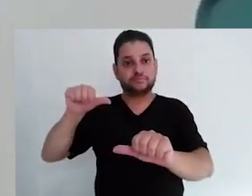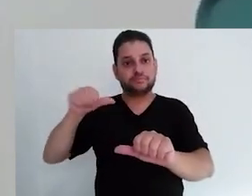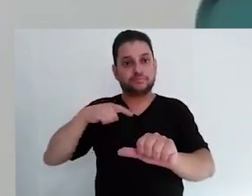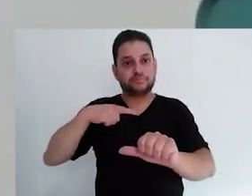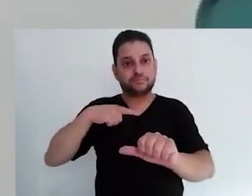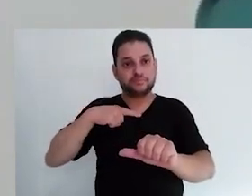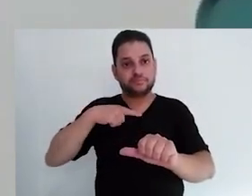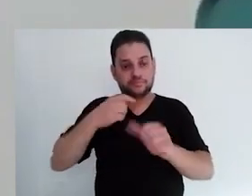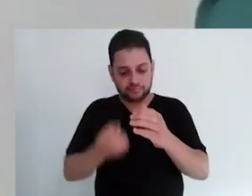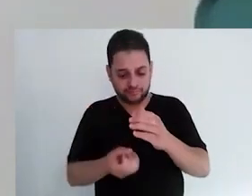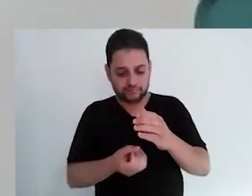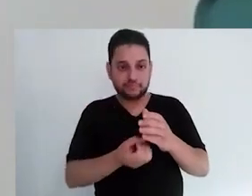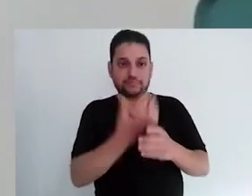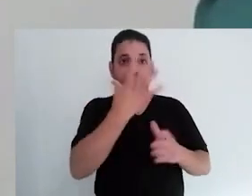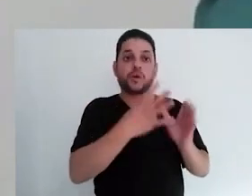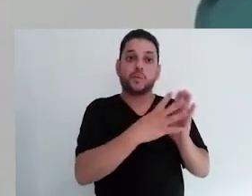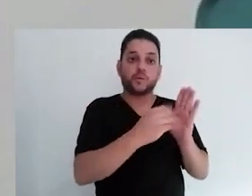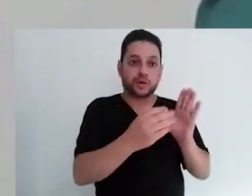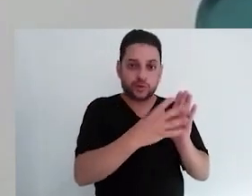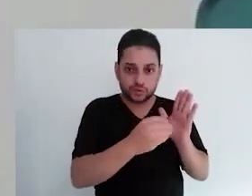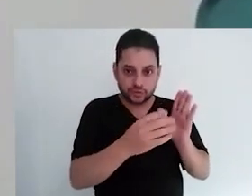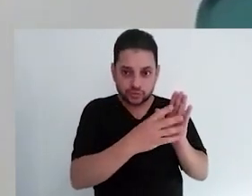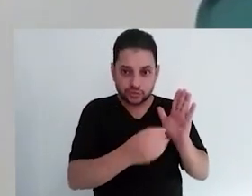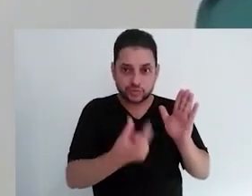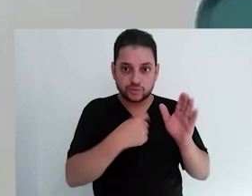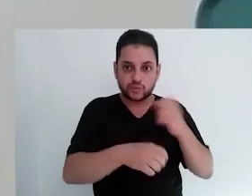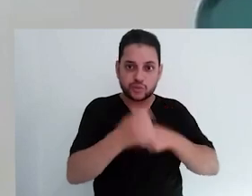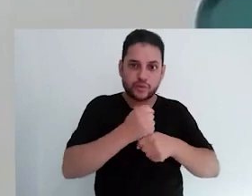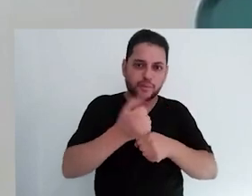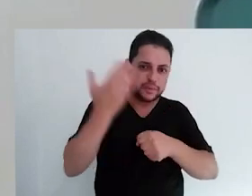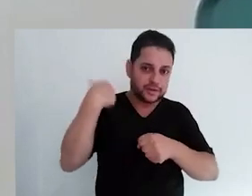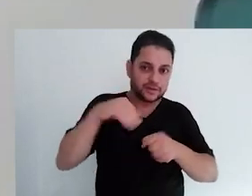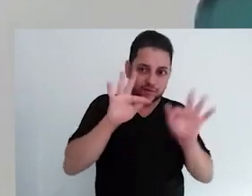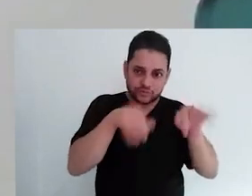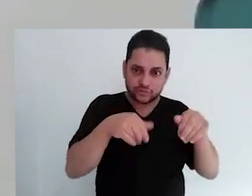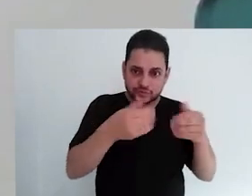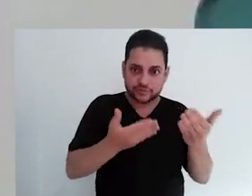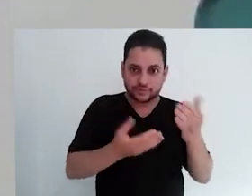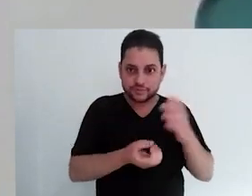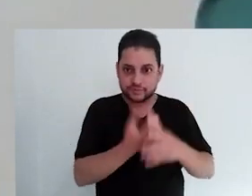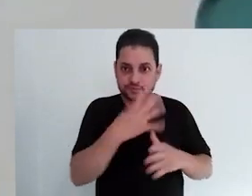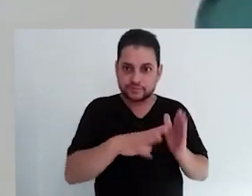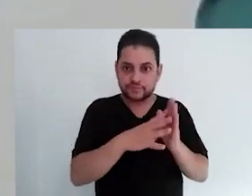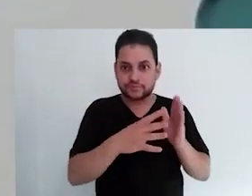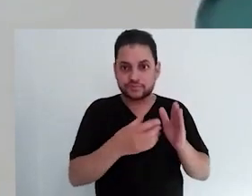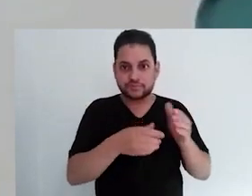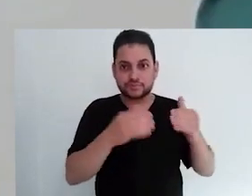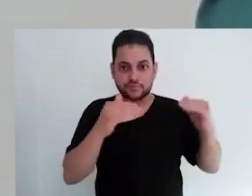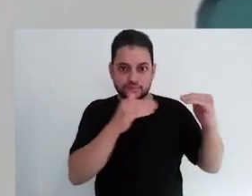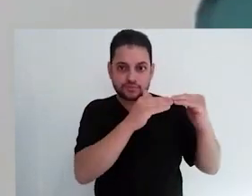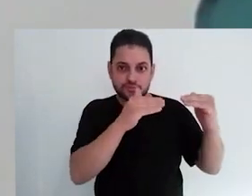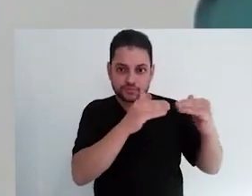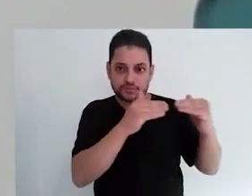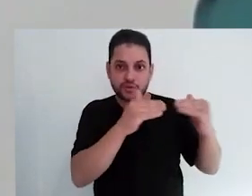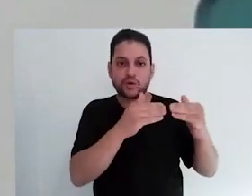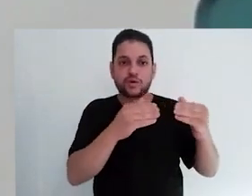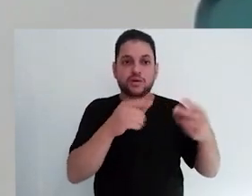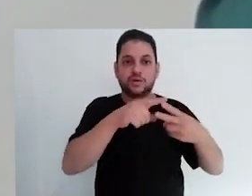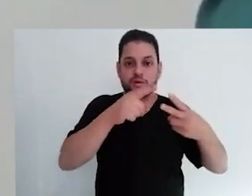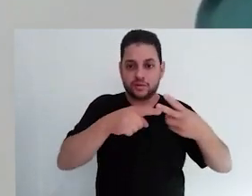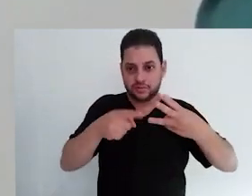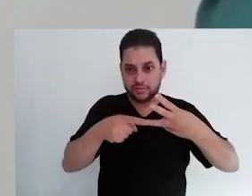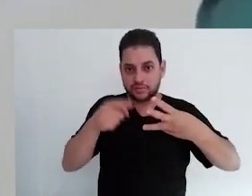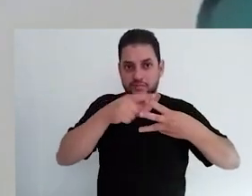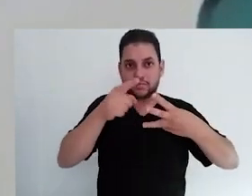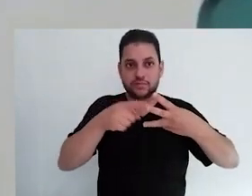com o modelo que existe hoje no final do ano passado. A gente tem atualmente 3 núcleos. O primeiro núcleo é um